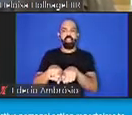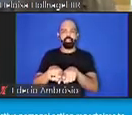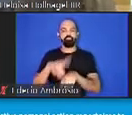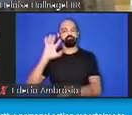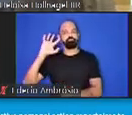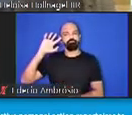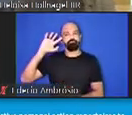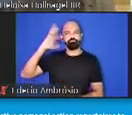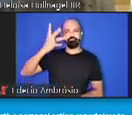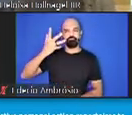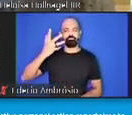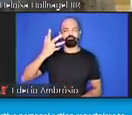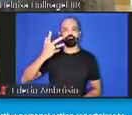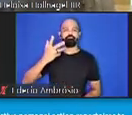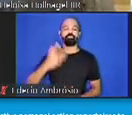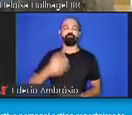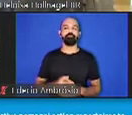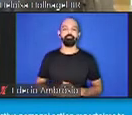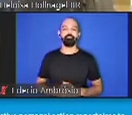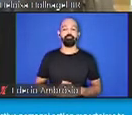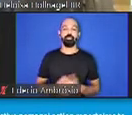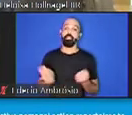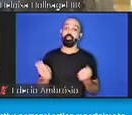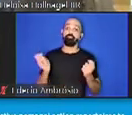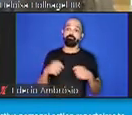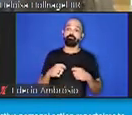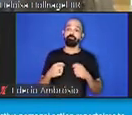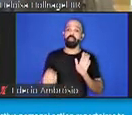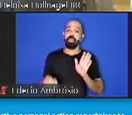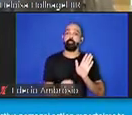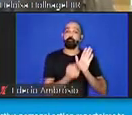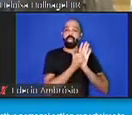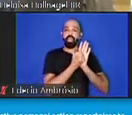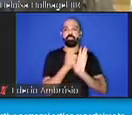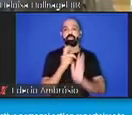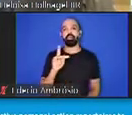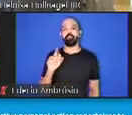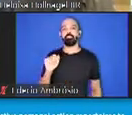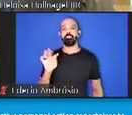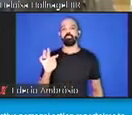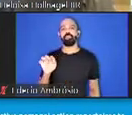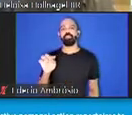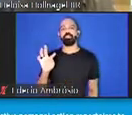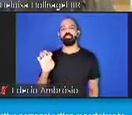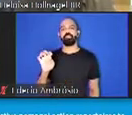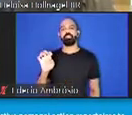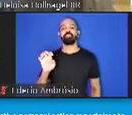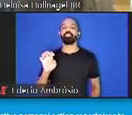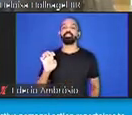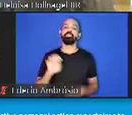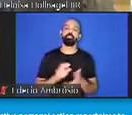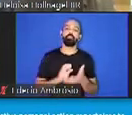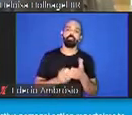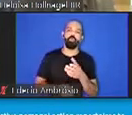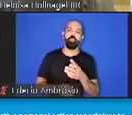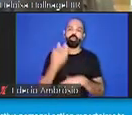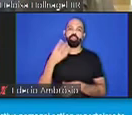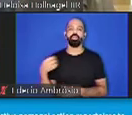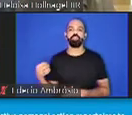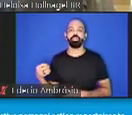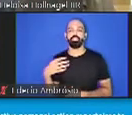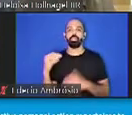soluções, pode levar a patentes e a publicações de alto impacto, criando novos produtos